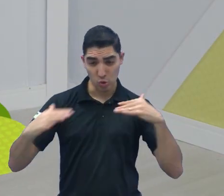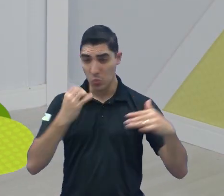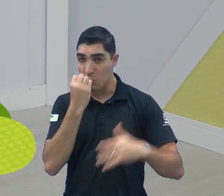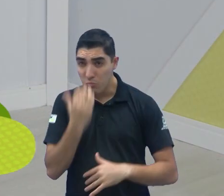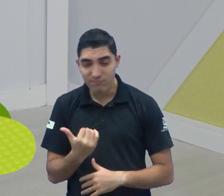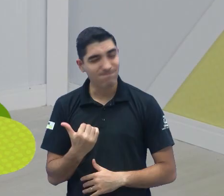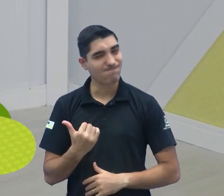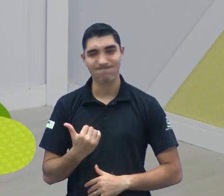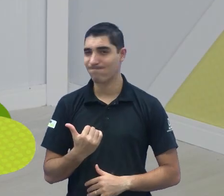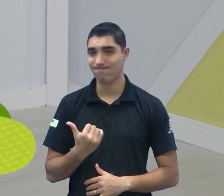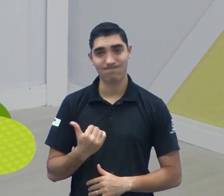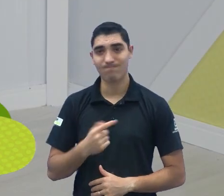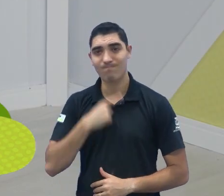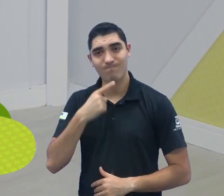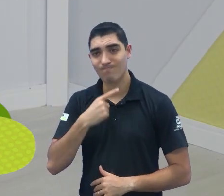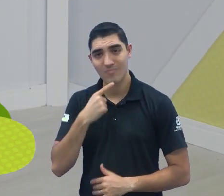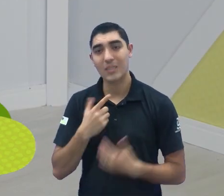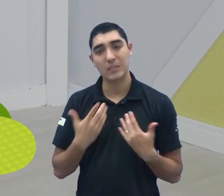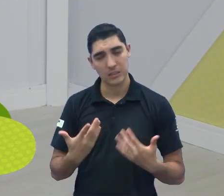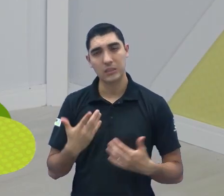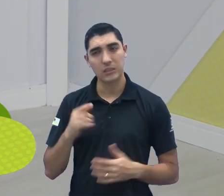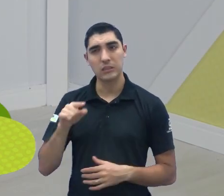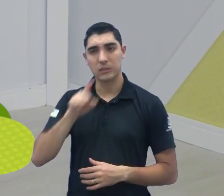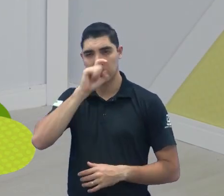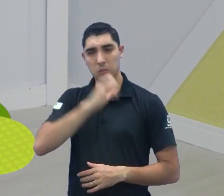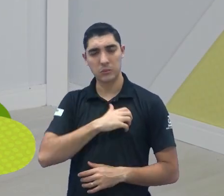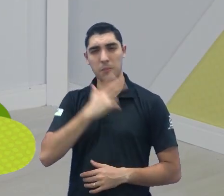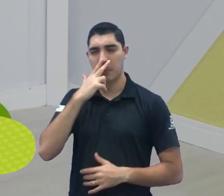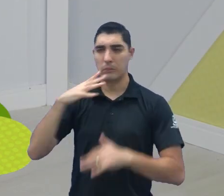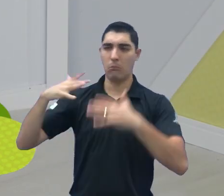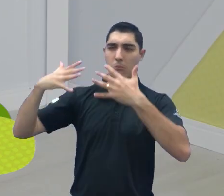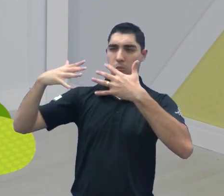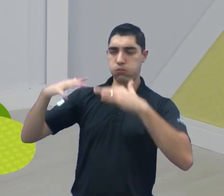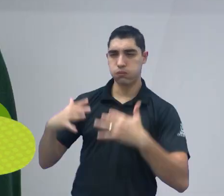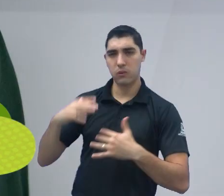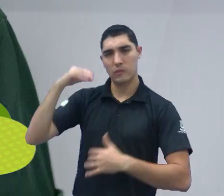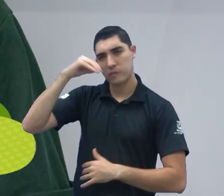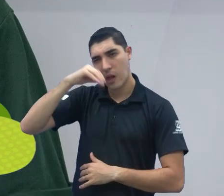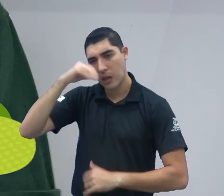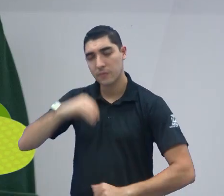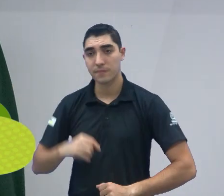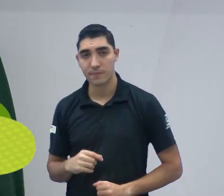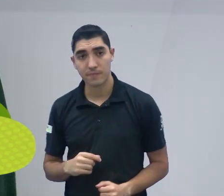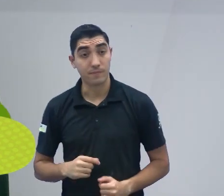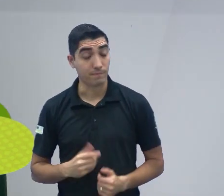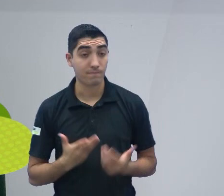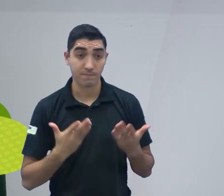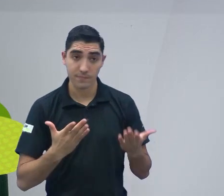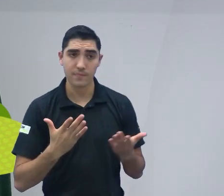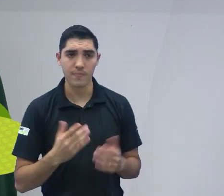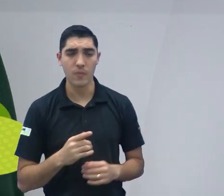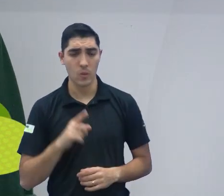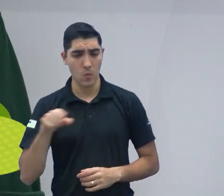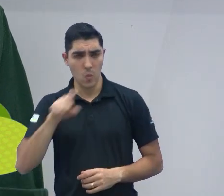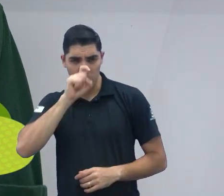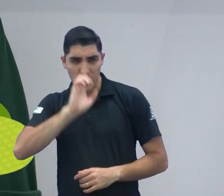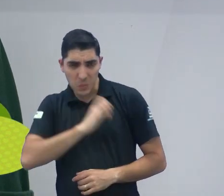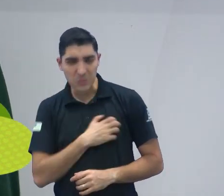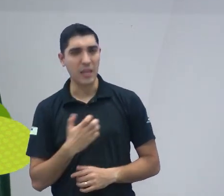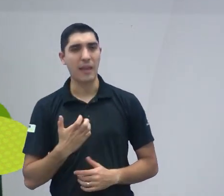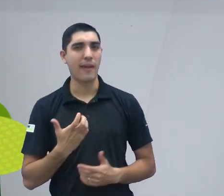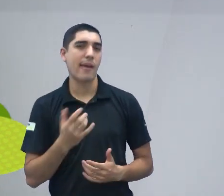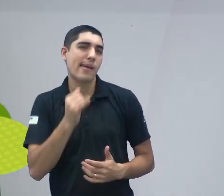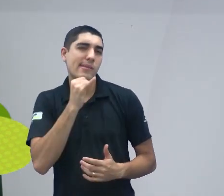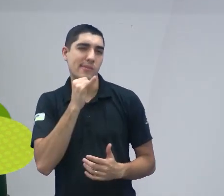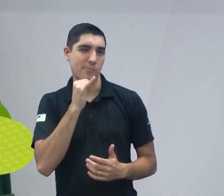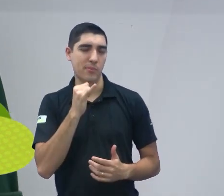outra oportunidade, mas foi mal demais o São José, hein, Bruno? João, perdão. Vieira, o São José não pode, passar o jogo